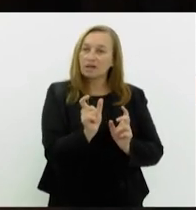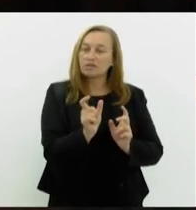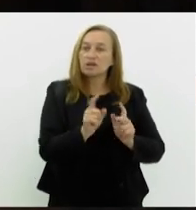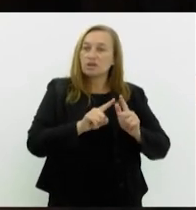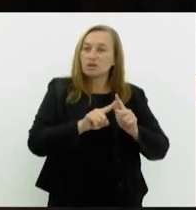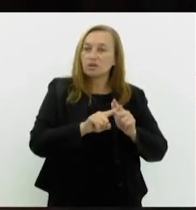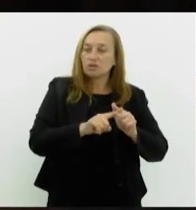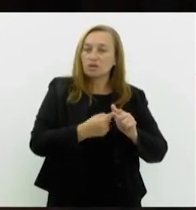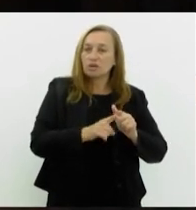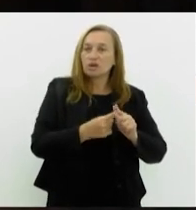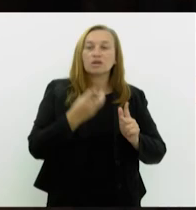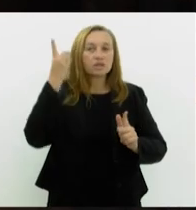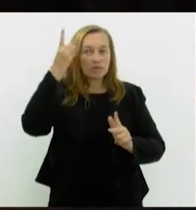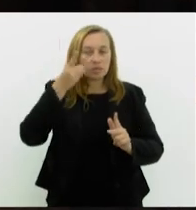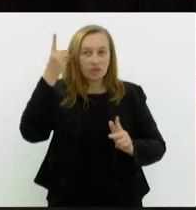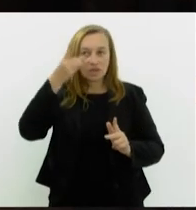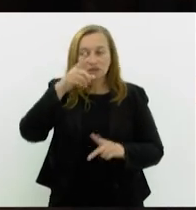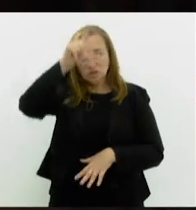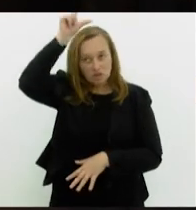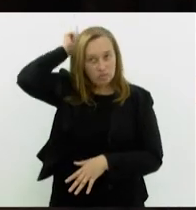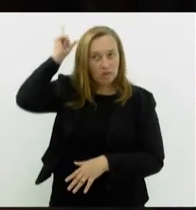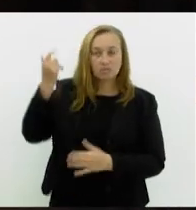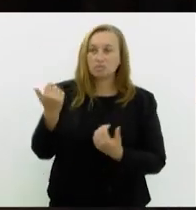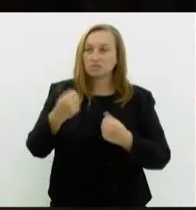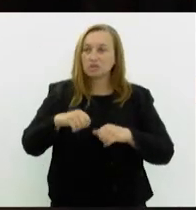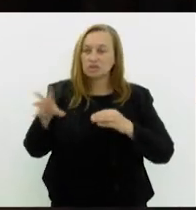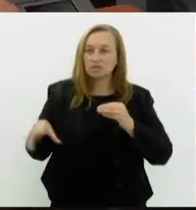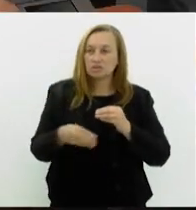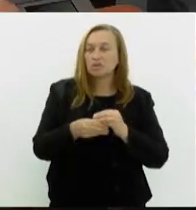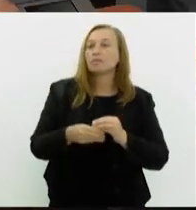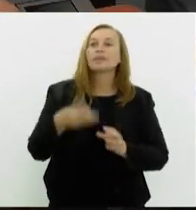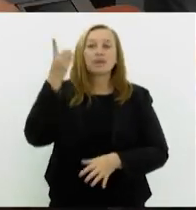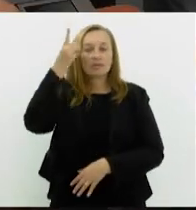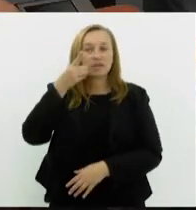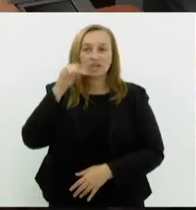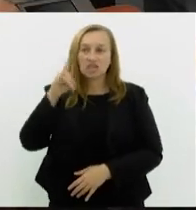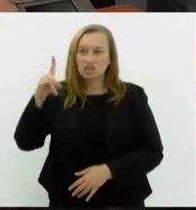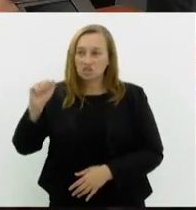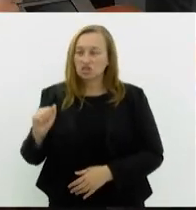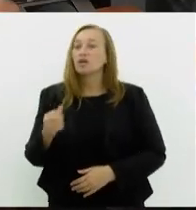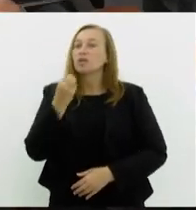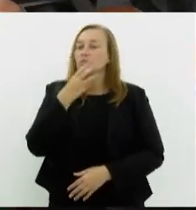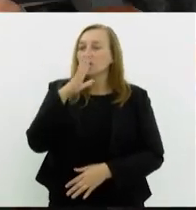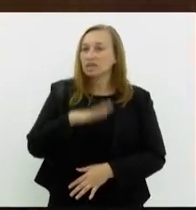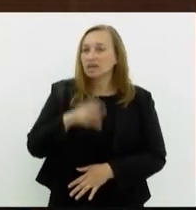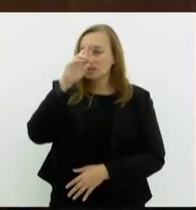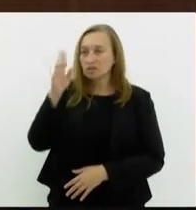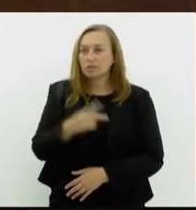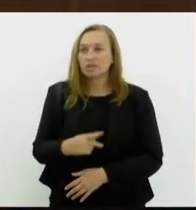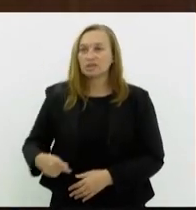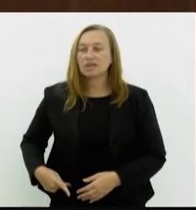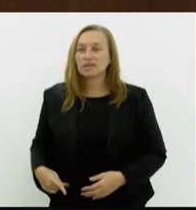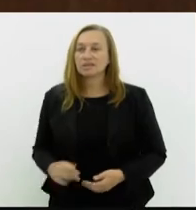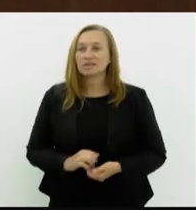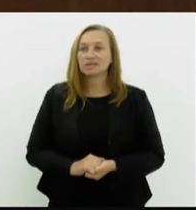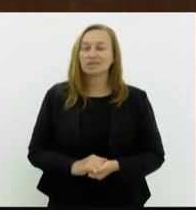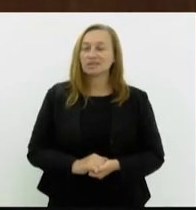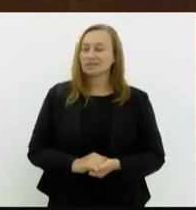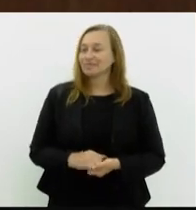Paulo sem emenda. Deputada Índia Armelau. Boa tarde, presidente.